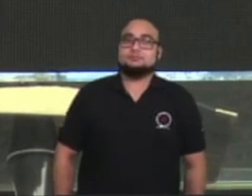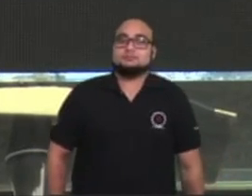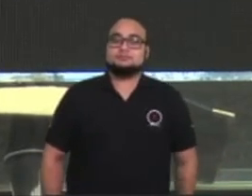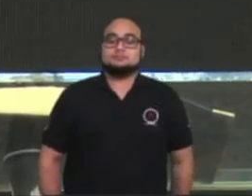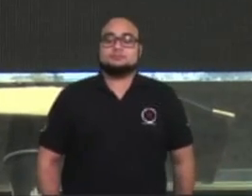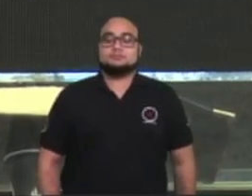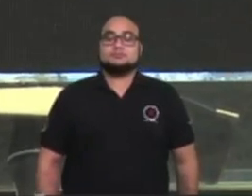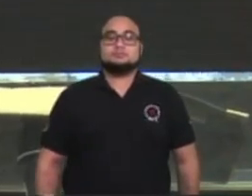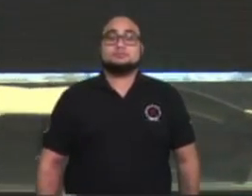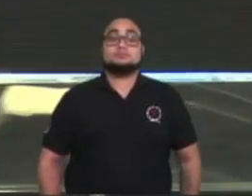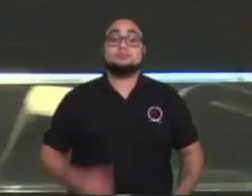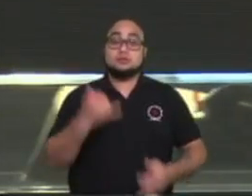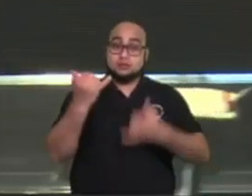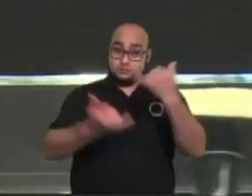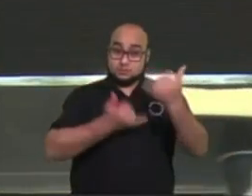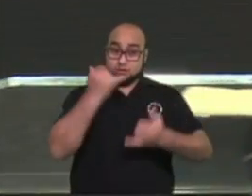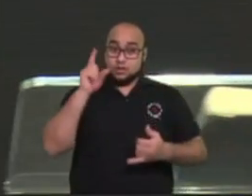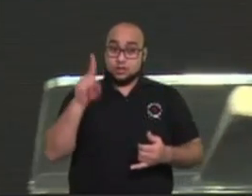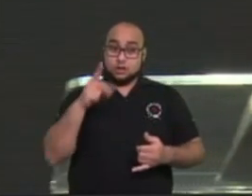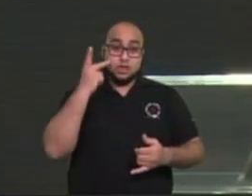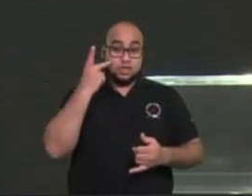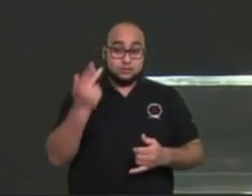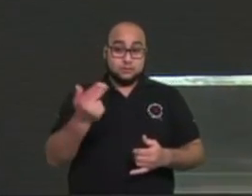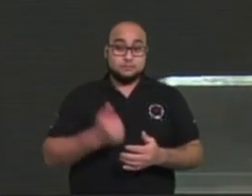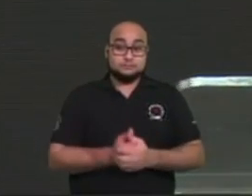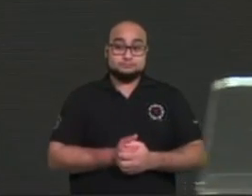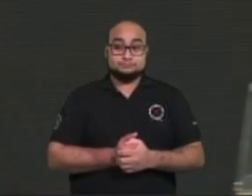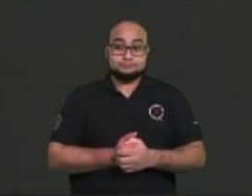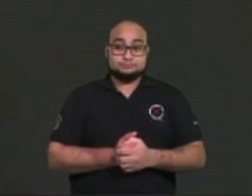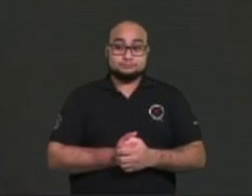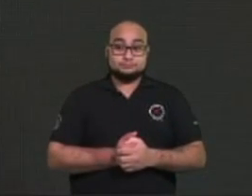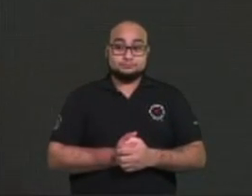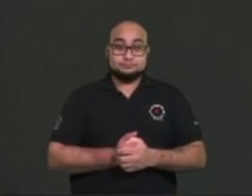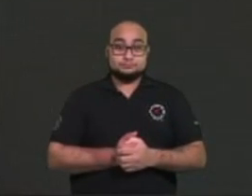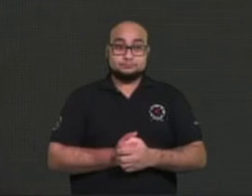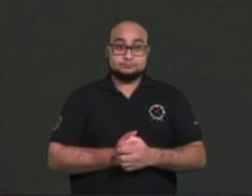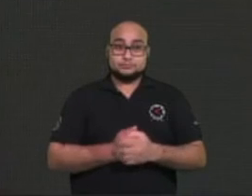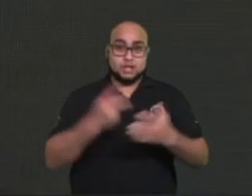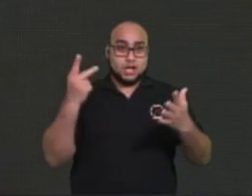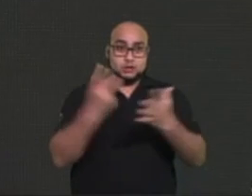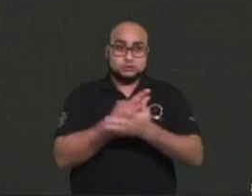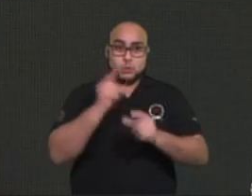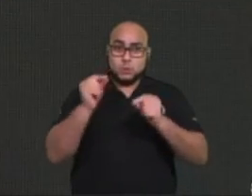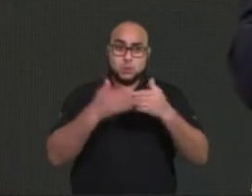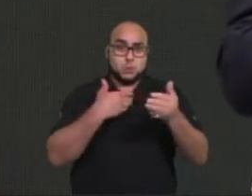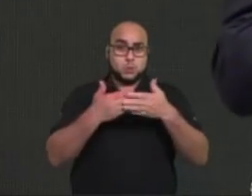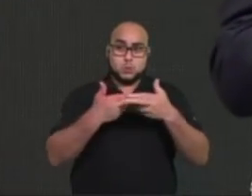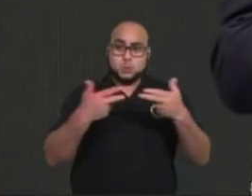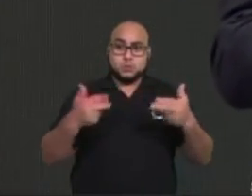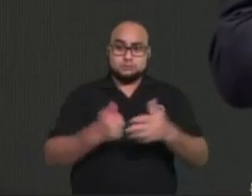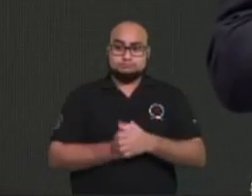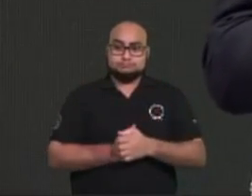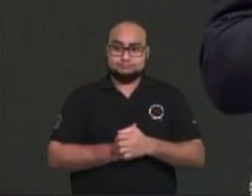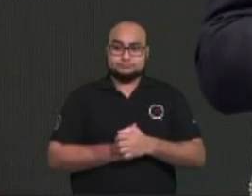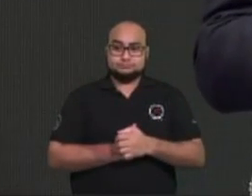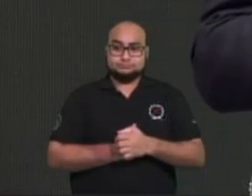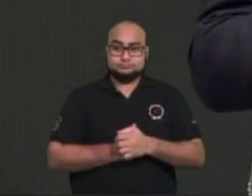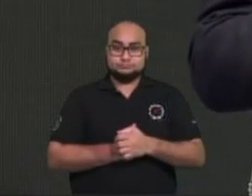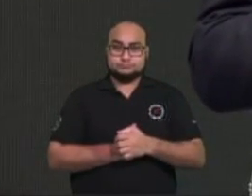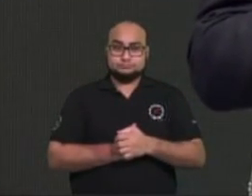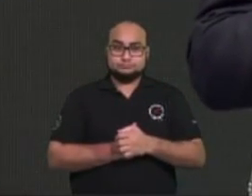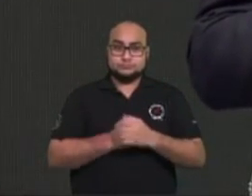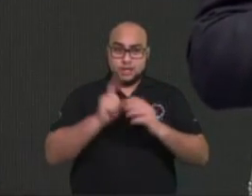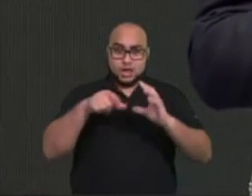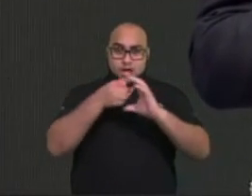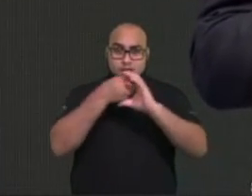se nós brincarmos com a nossa natureza e pode acontecer qualquer Desastre e isso é característica